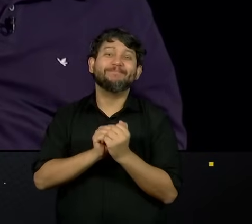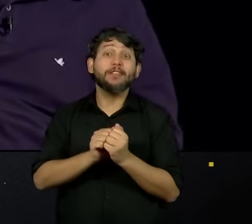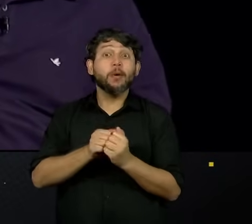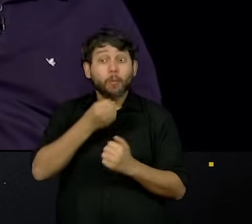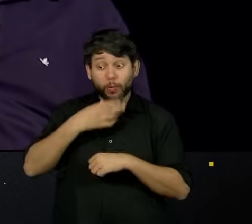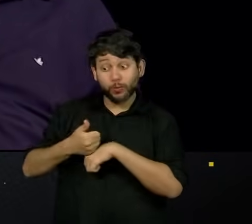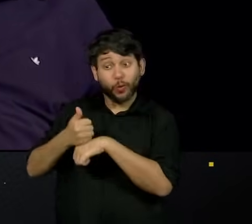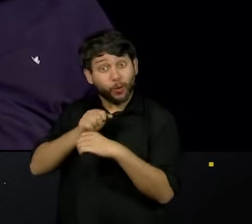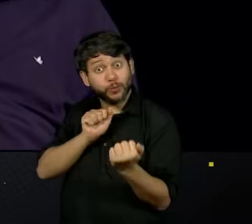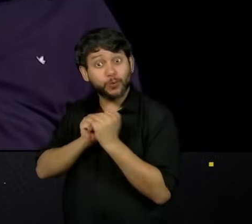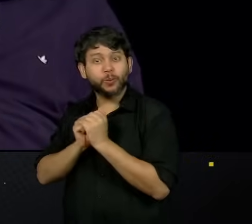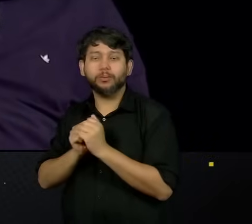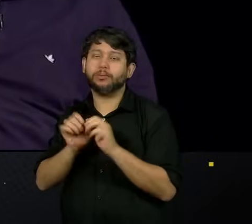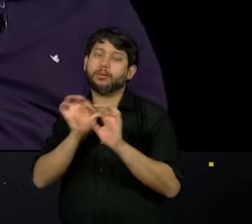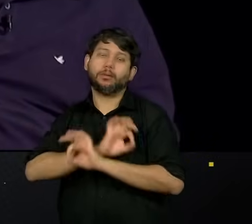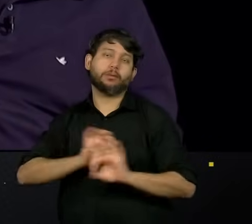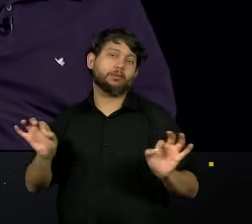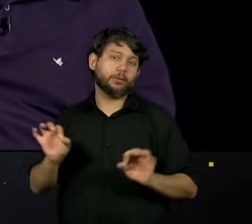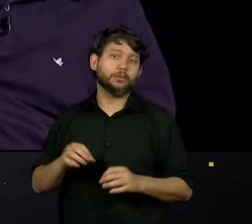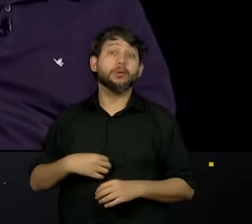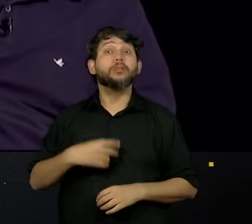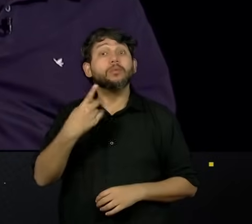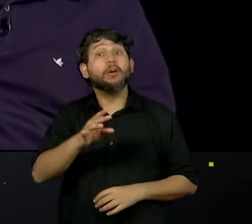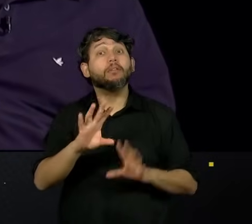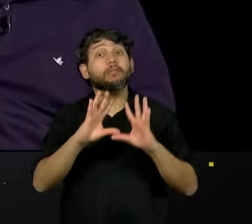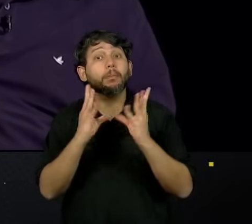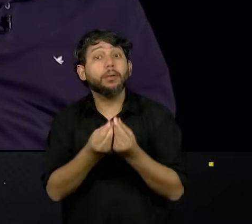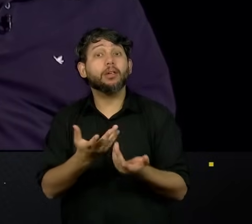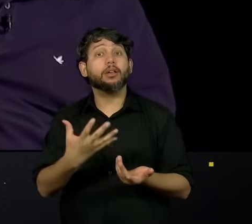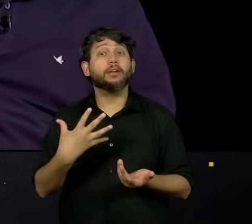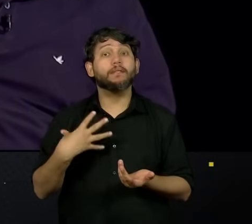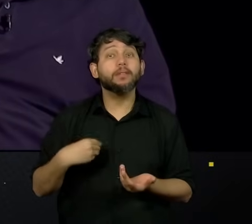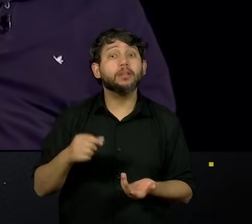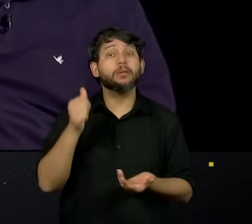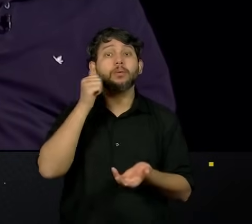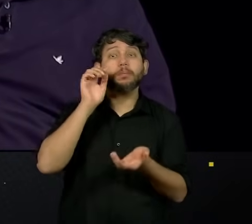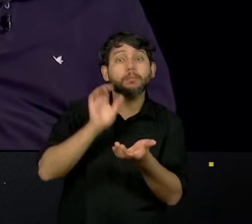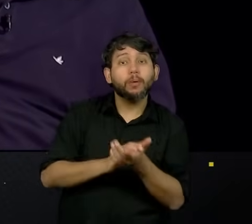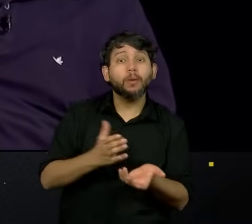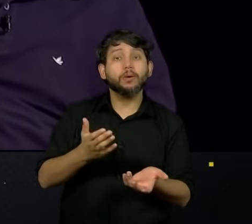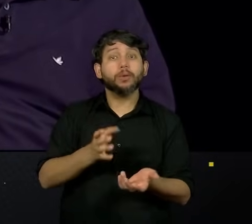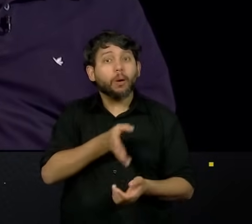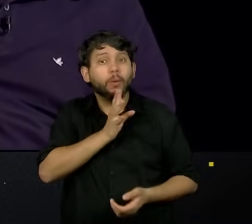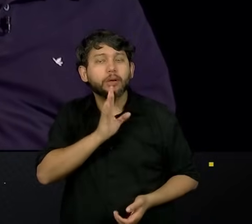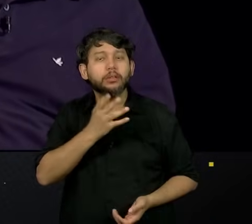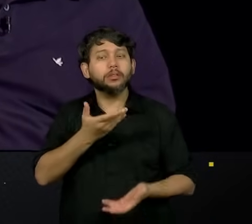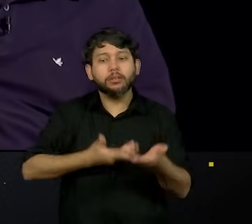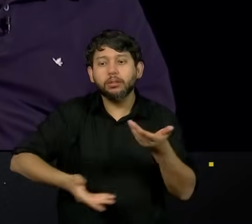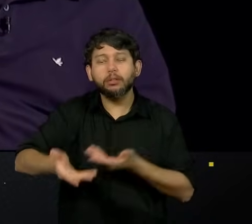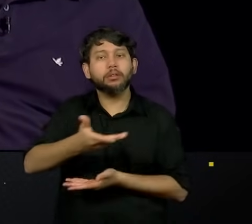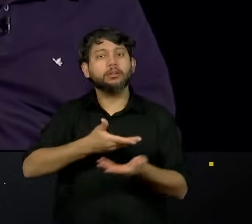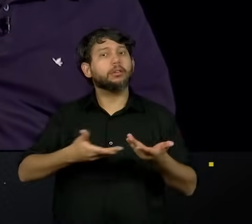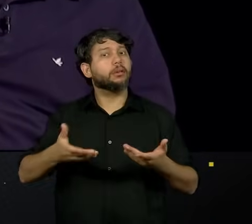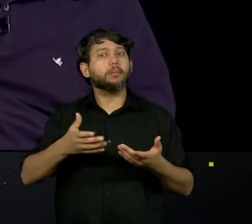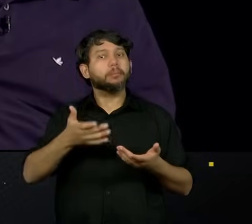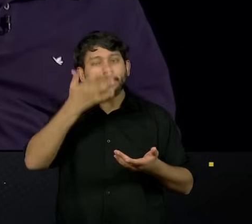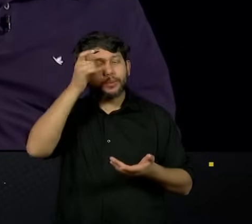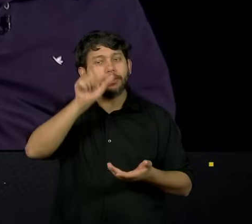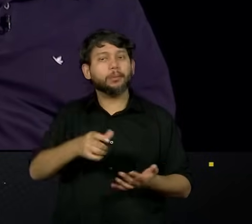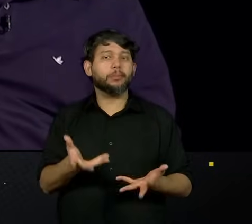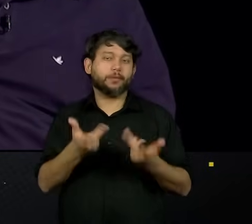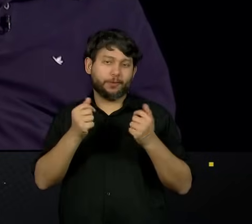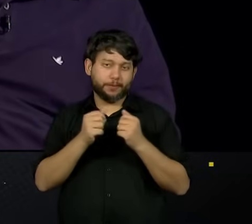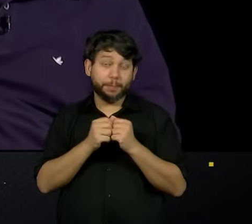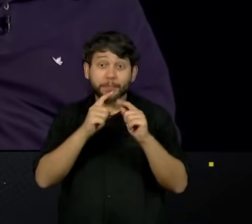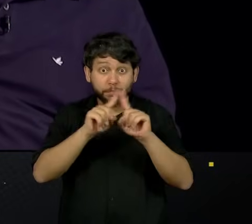lado também. Incrível conhecer tua família, teu filho, tua esposa, né? Pessoas tão maravilhosas. Mas já que é